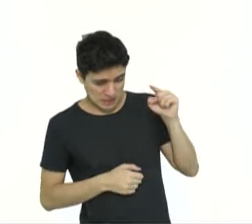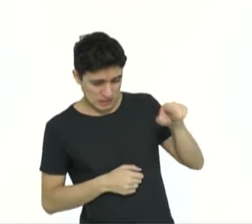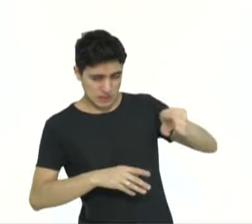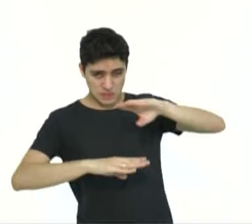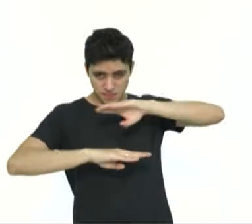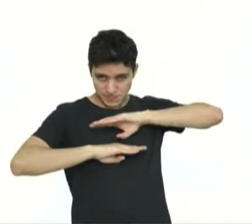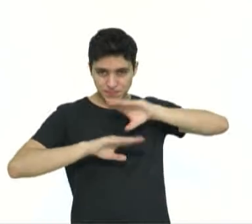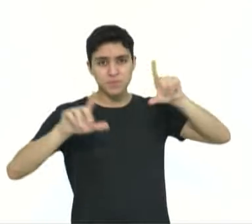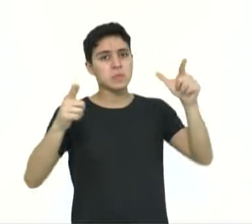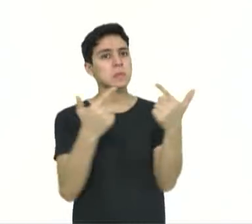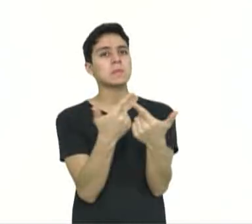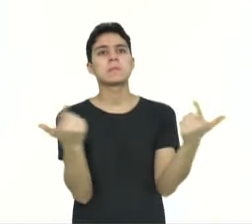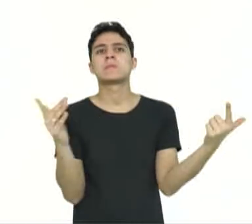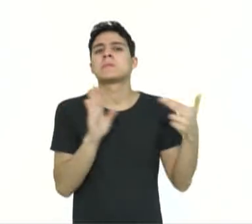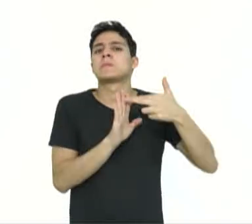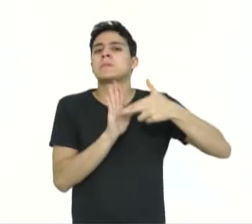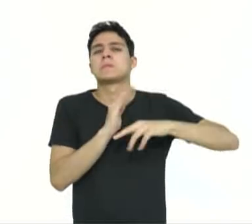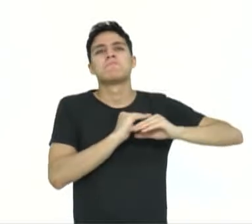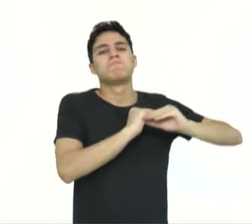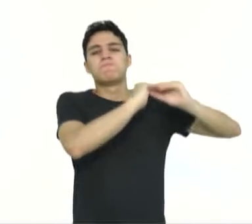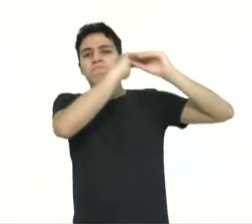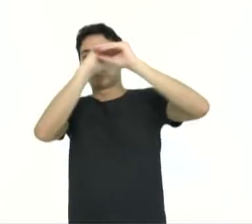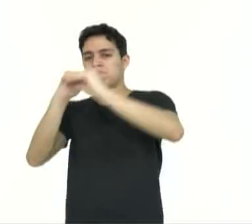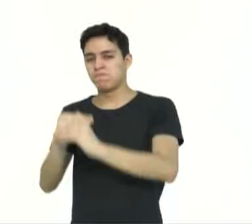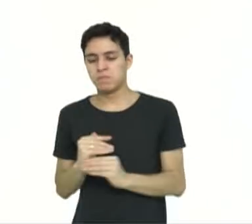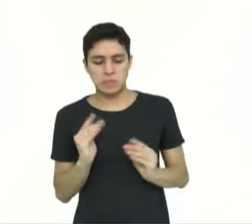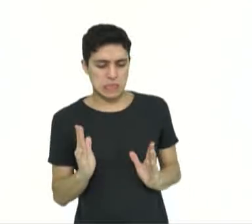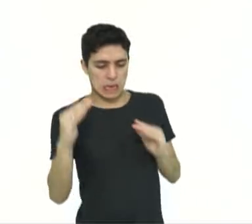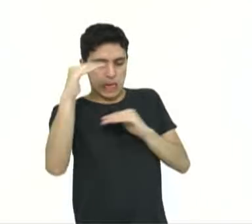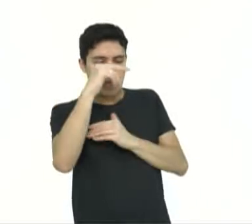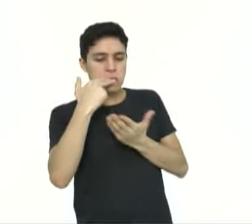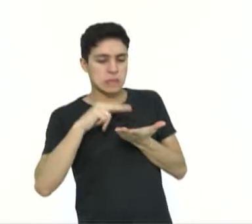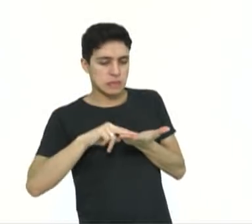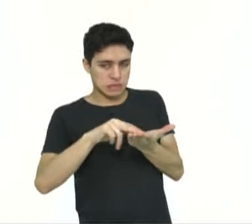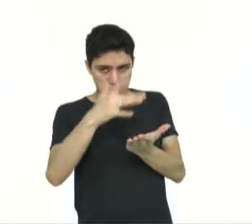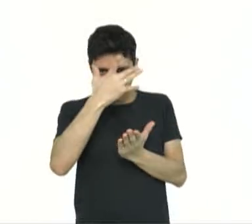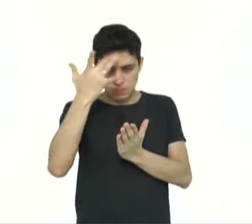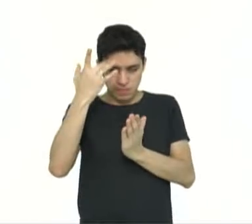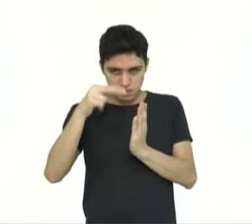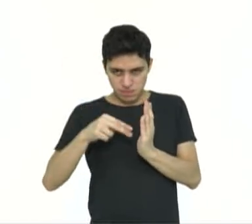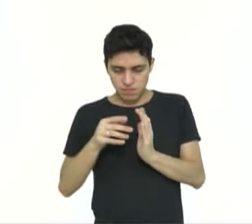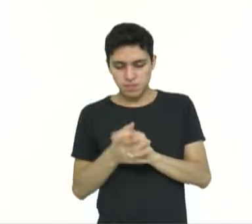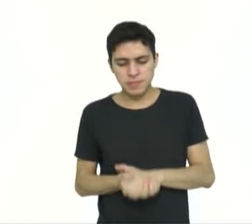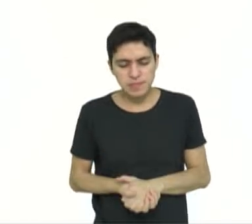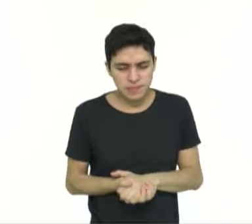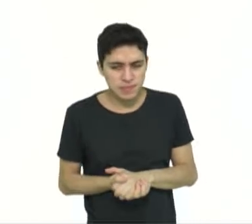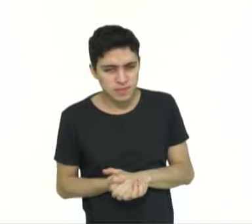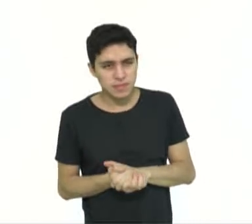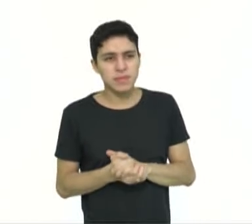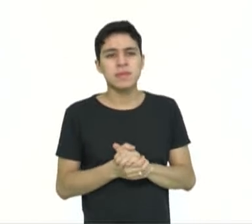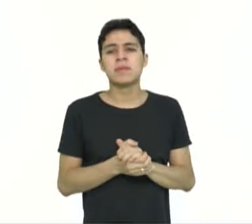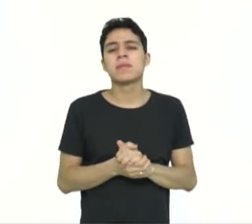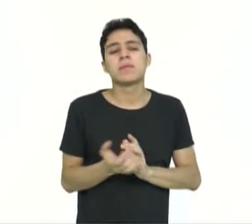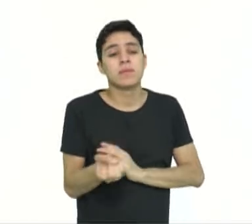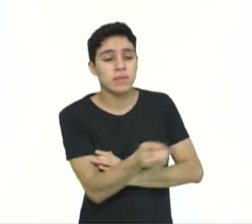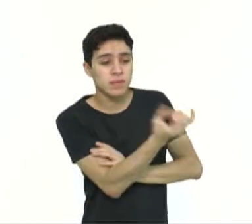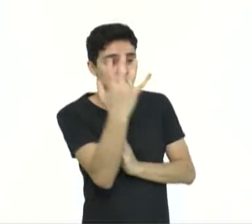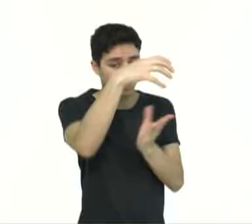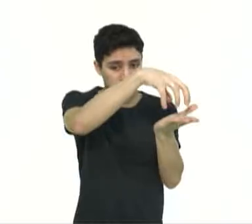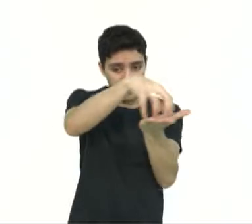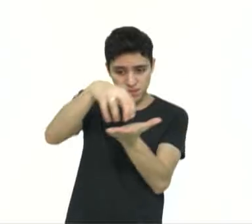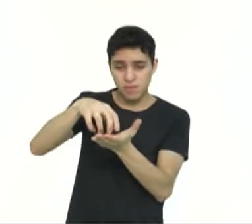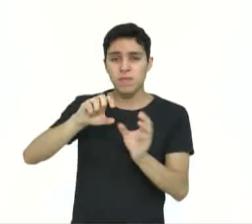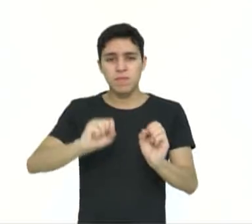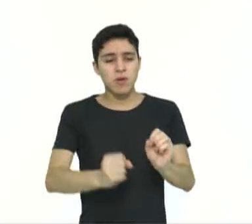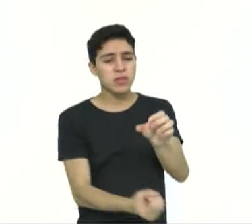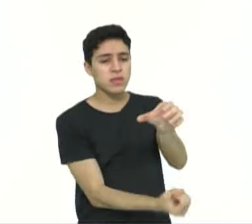não existir uma regra padrão de formatação para a carta do leitor, alguns veículos podem